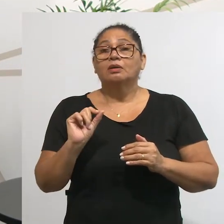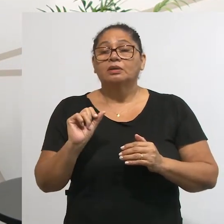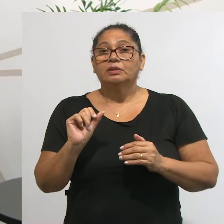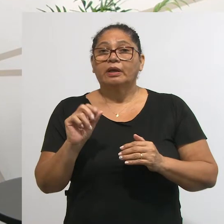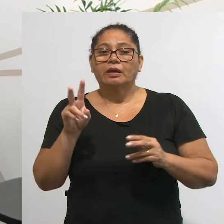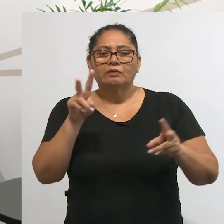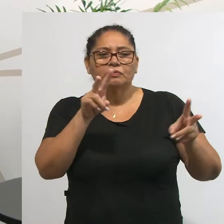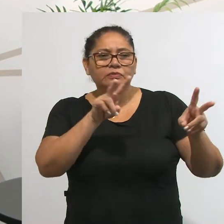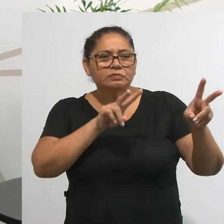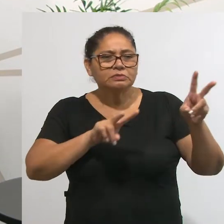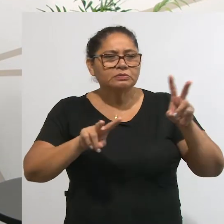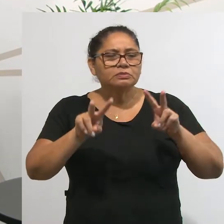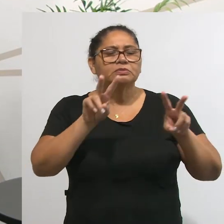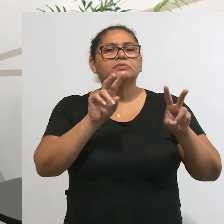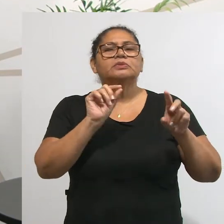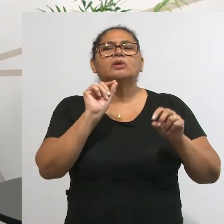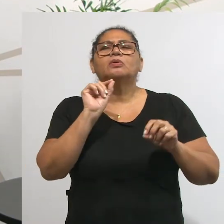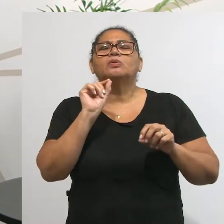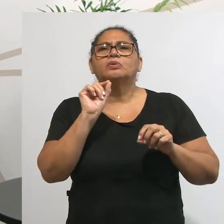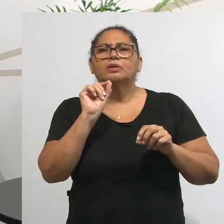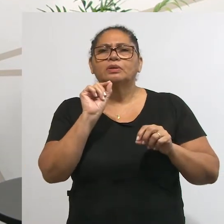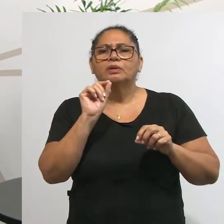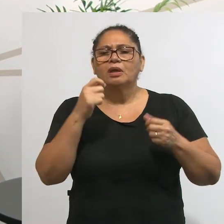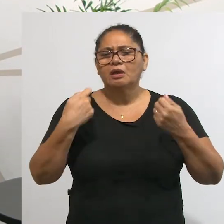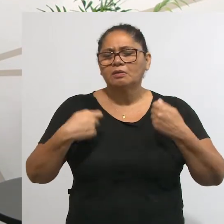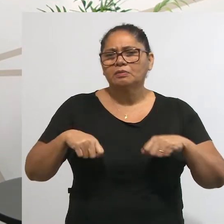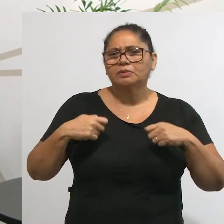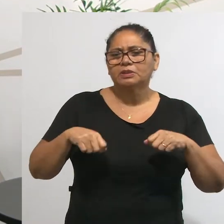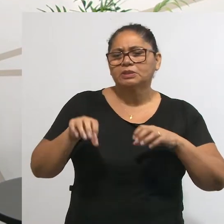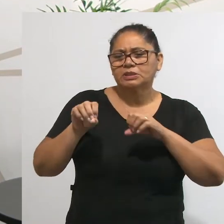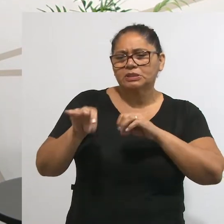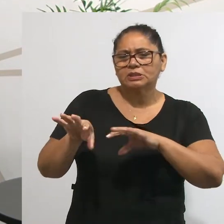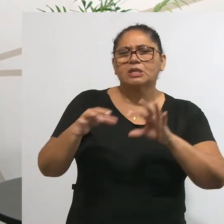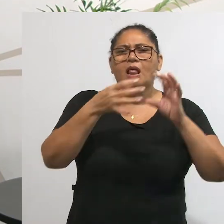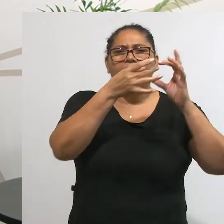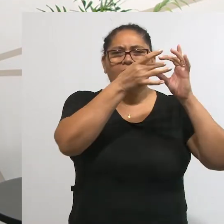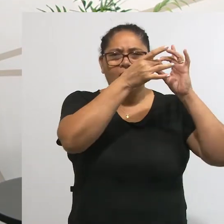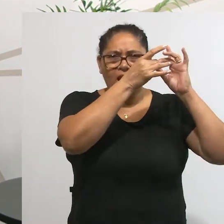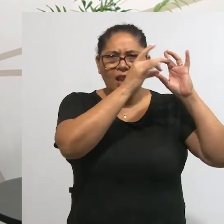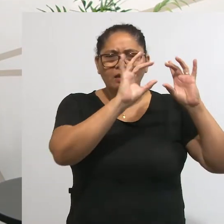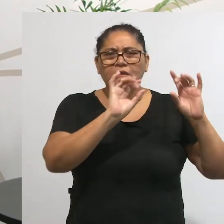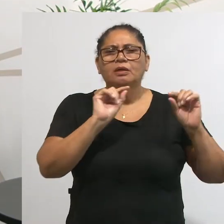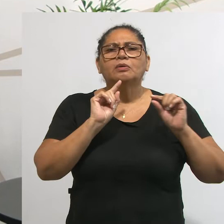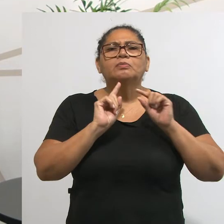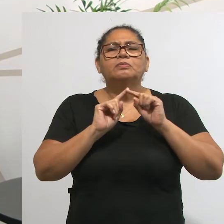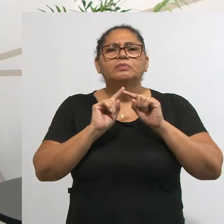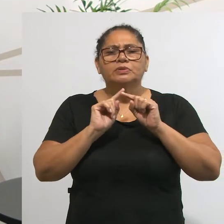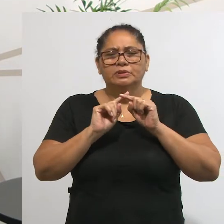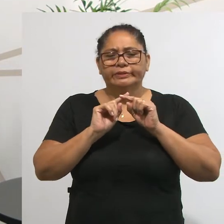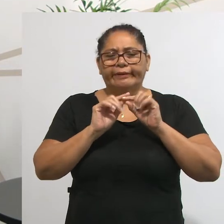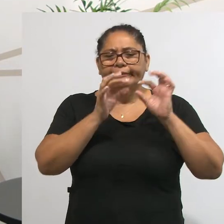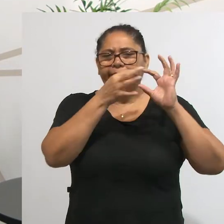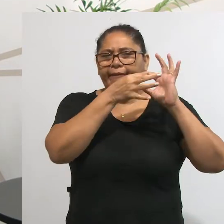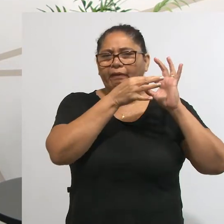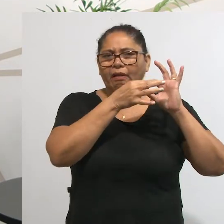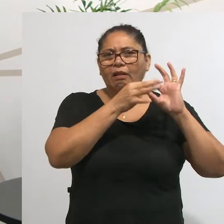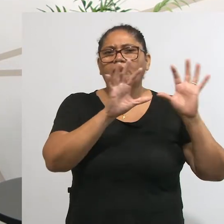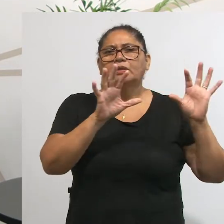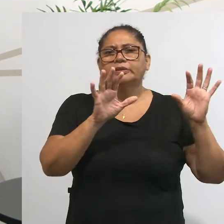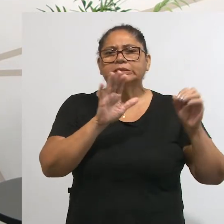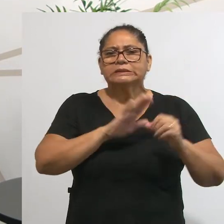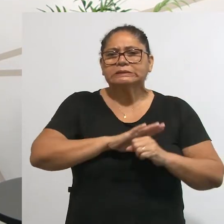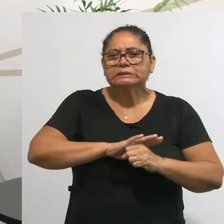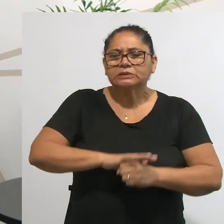daí que vem essa visão de que eu preciso da educação libertadora. Por que eu preciso me libertar? Sim,